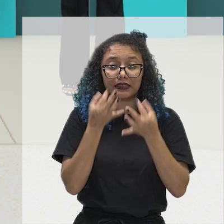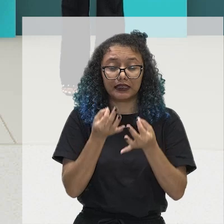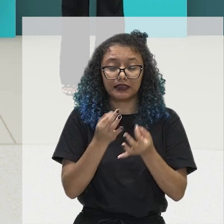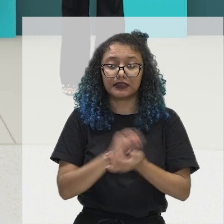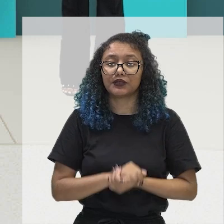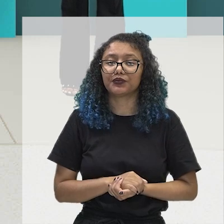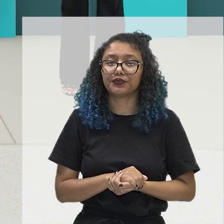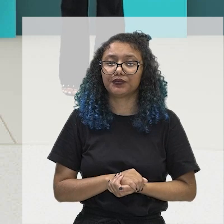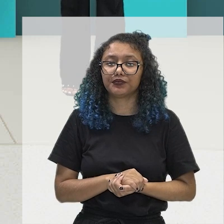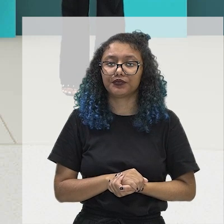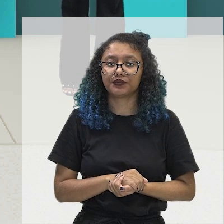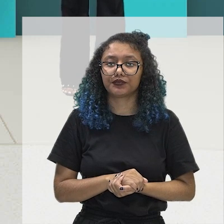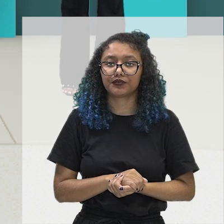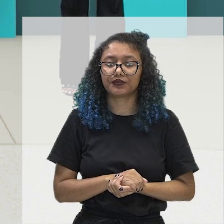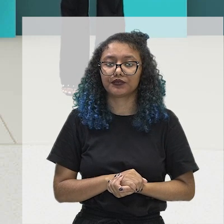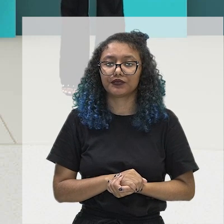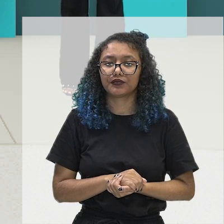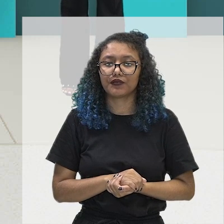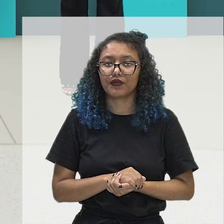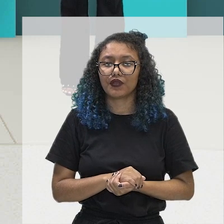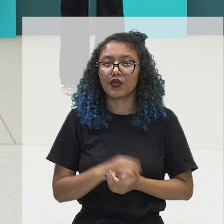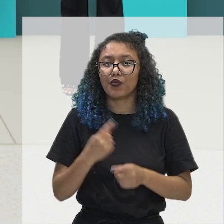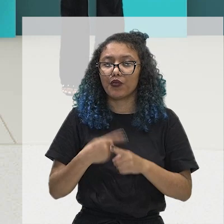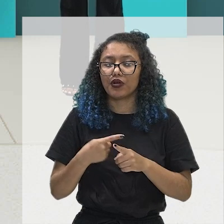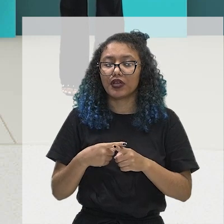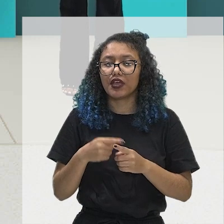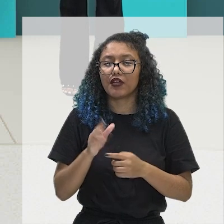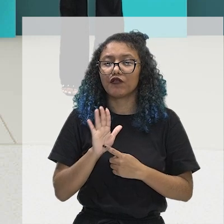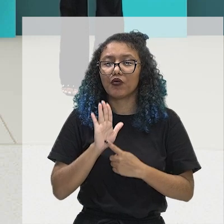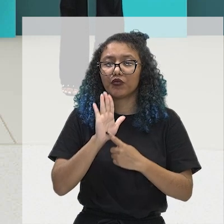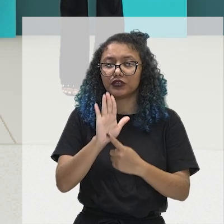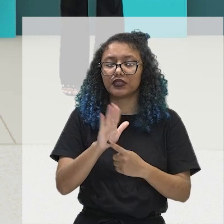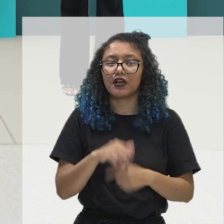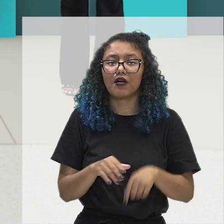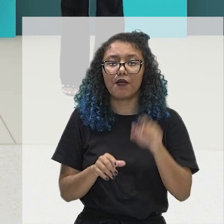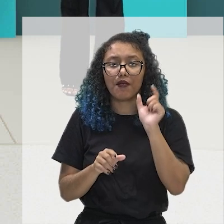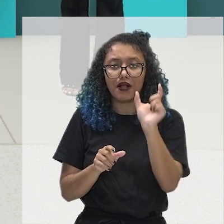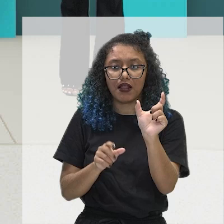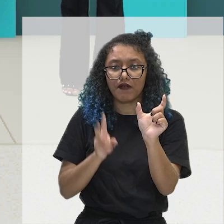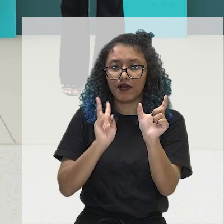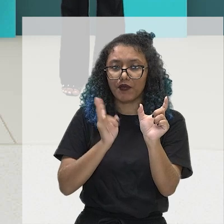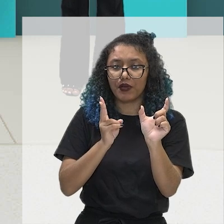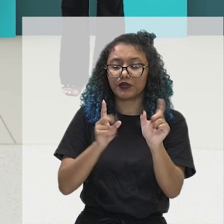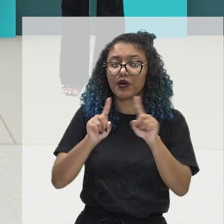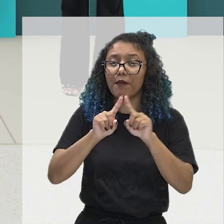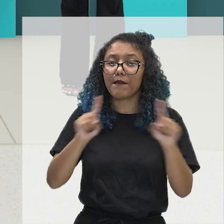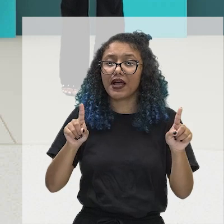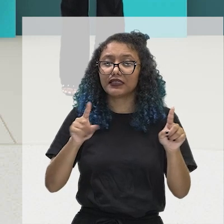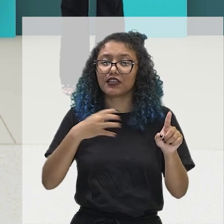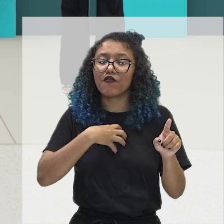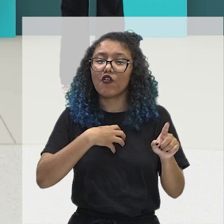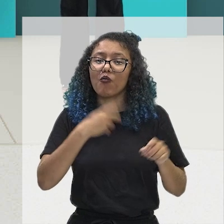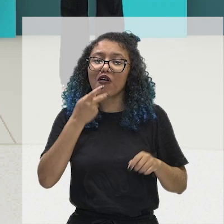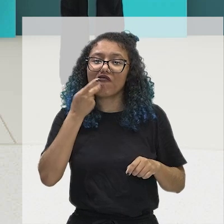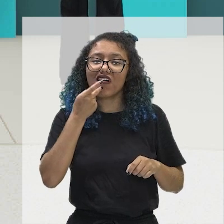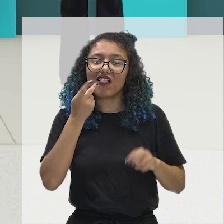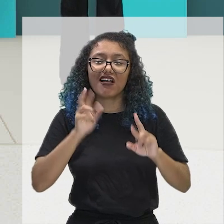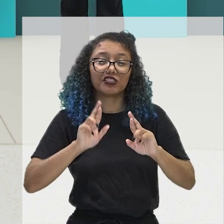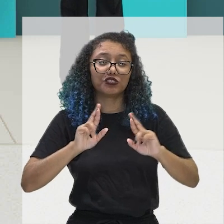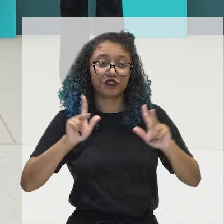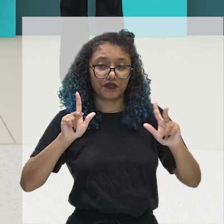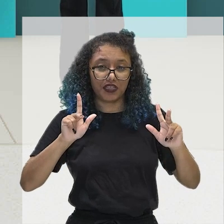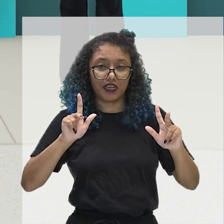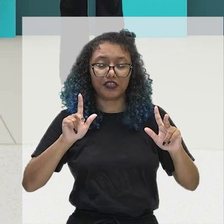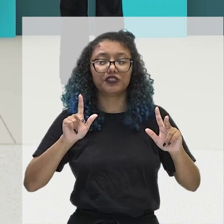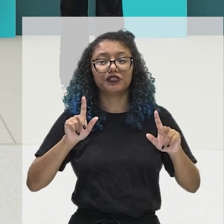que nós vamos passar agora, porque nós vamos ver uma mesma palavra sendo falada de forma diferente